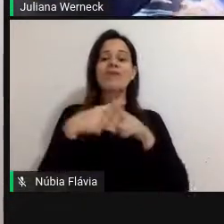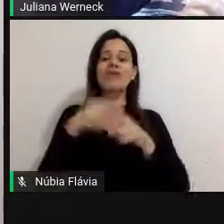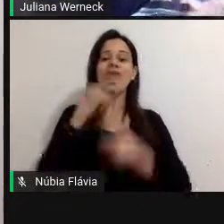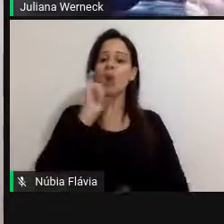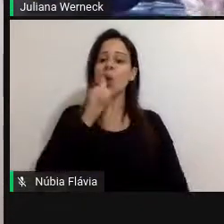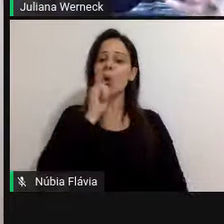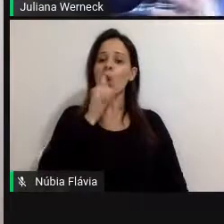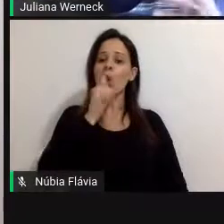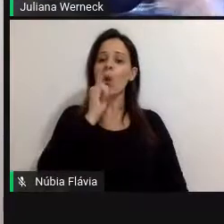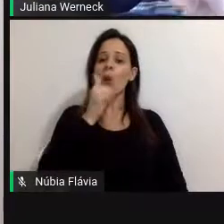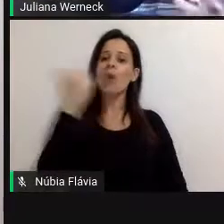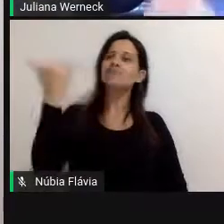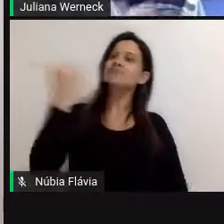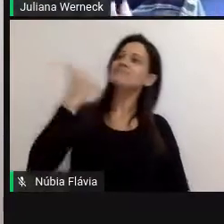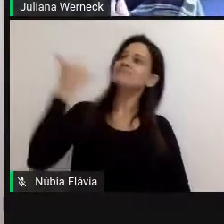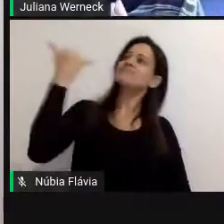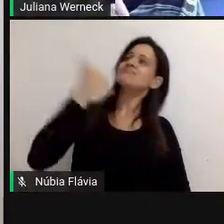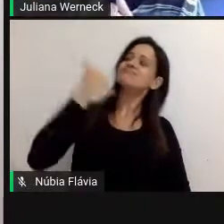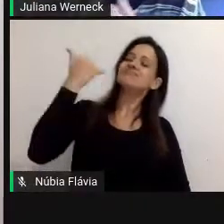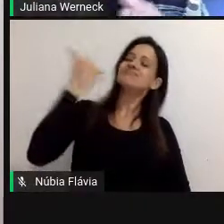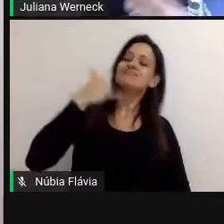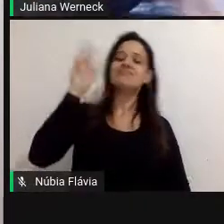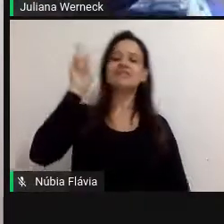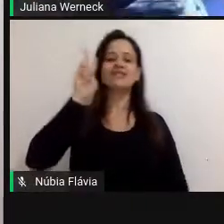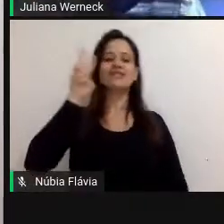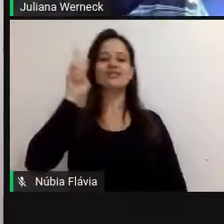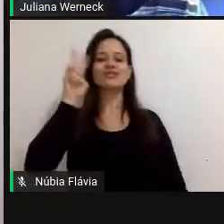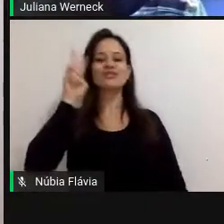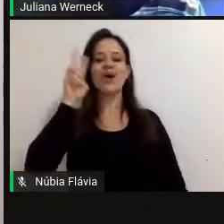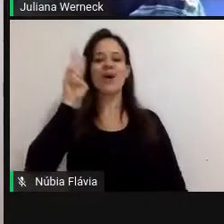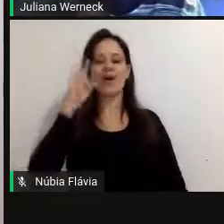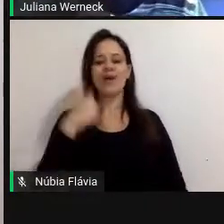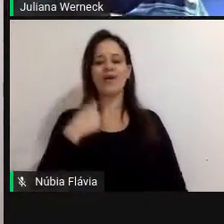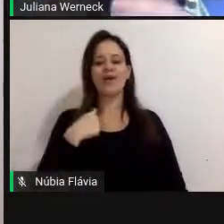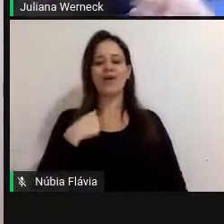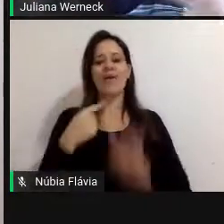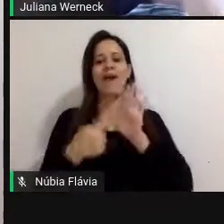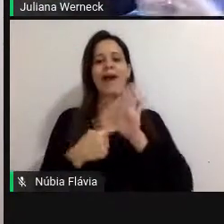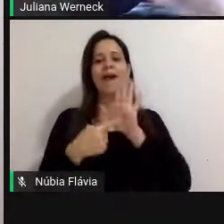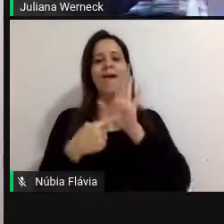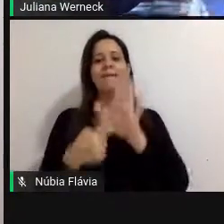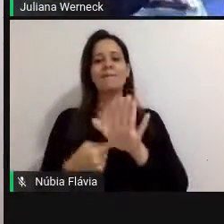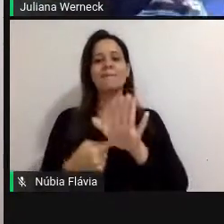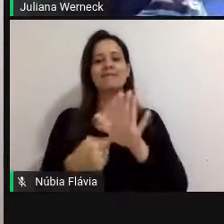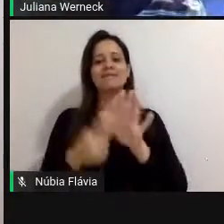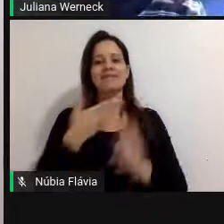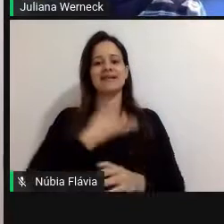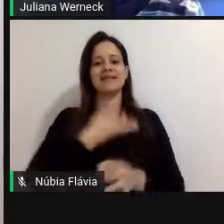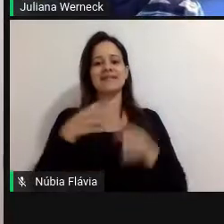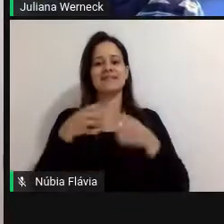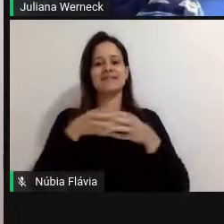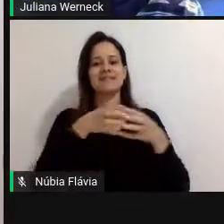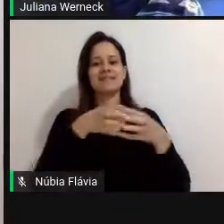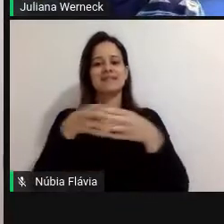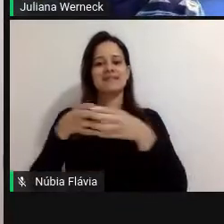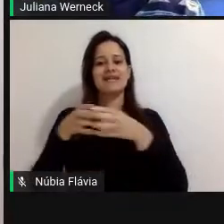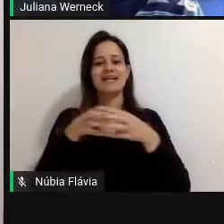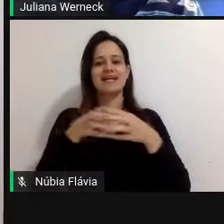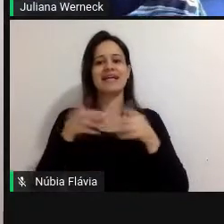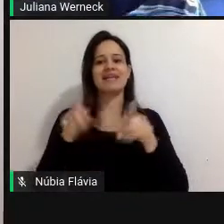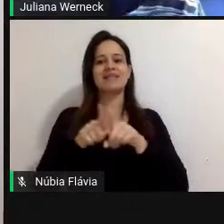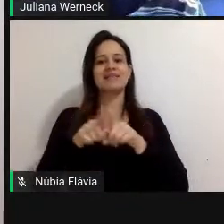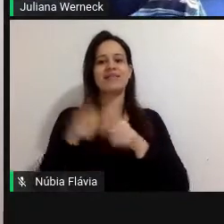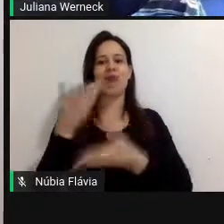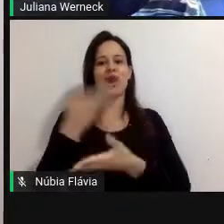isso que me cativou, e eu, né, apresentei para as colegas do Cefora, e a gente está então podendo compartilhar aqui com mais